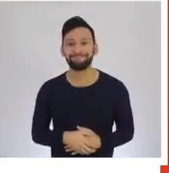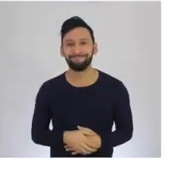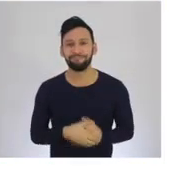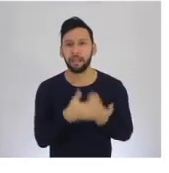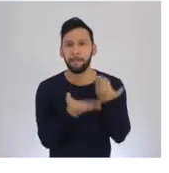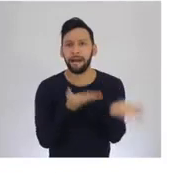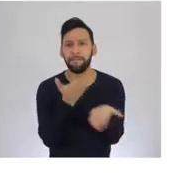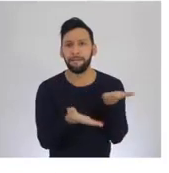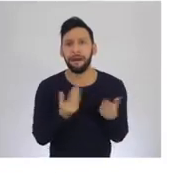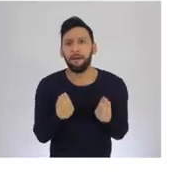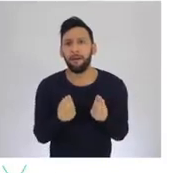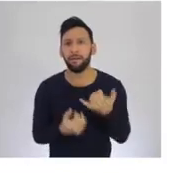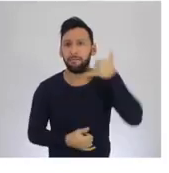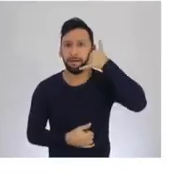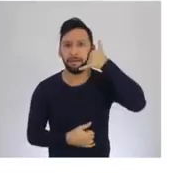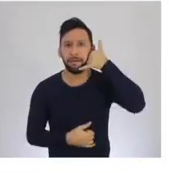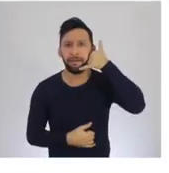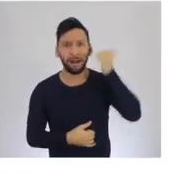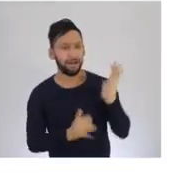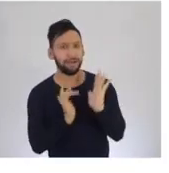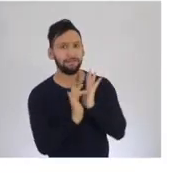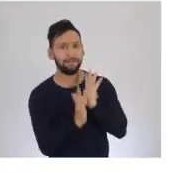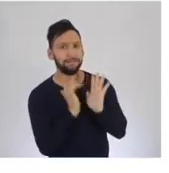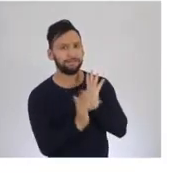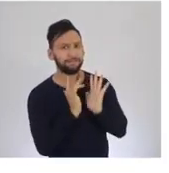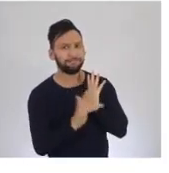do governo agora na palma das suas mãos.